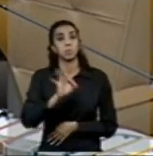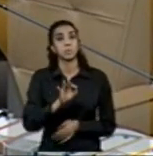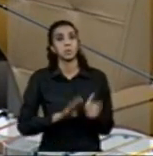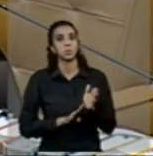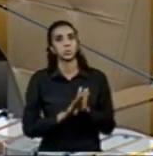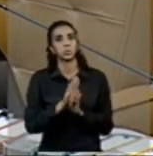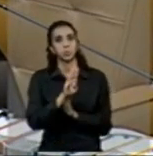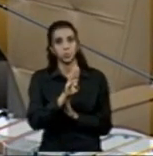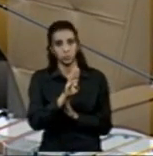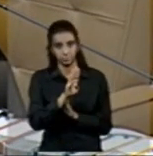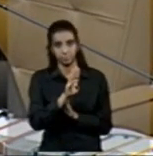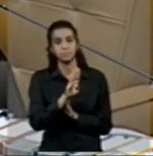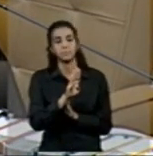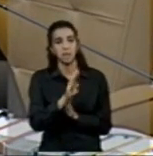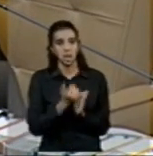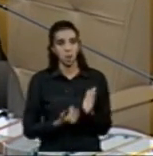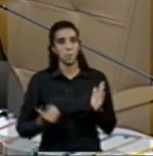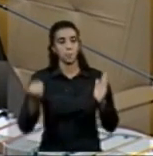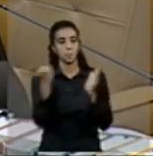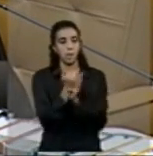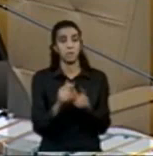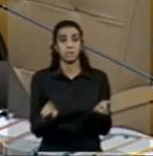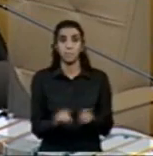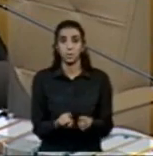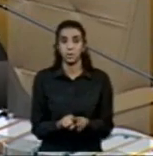262% aumento nominal e de